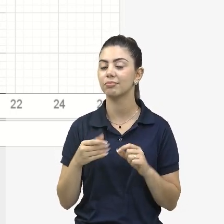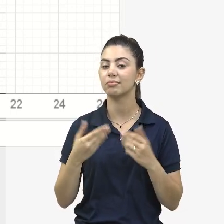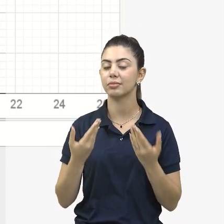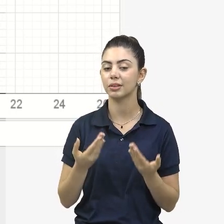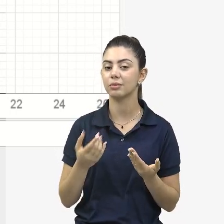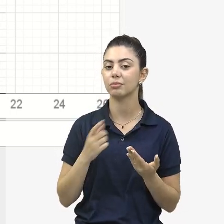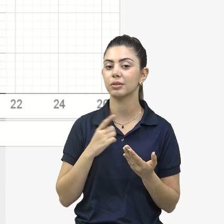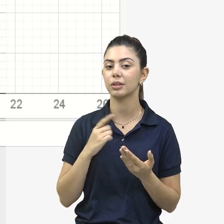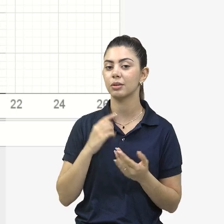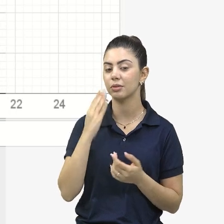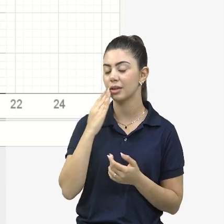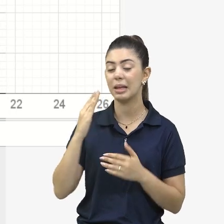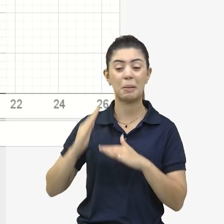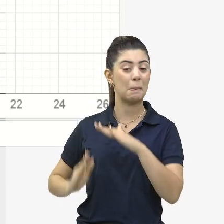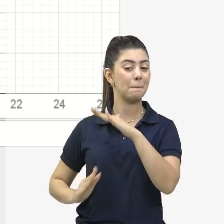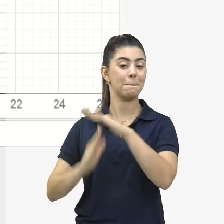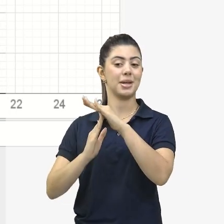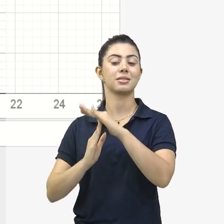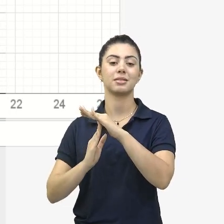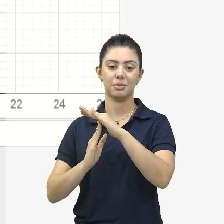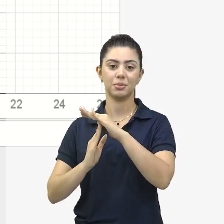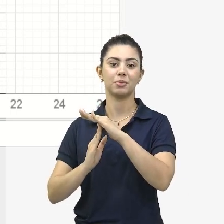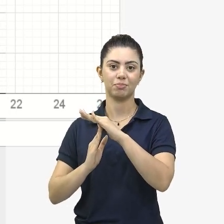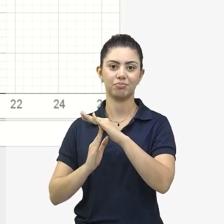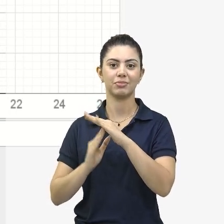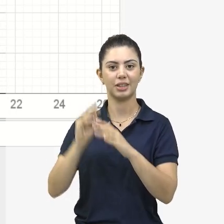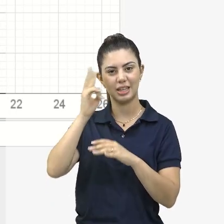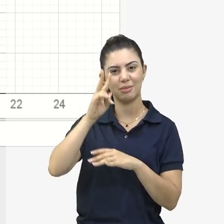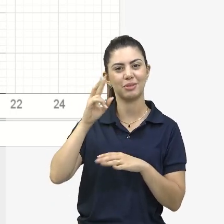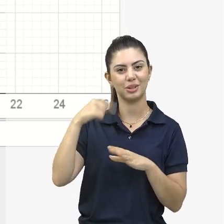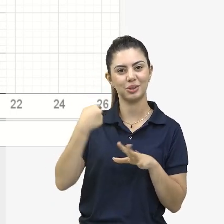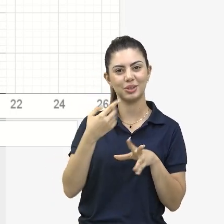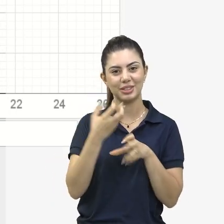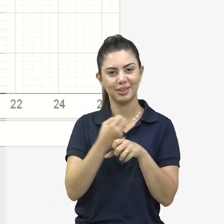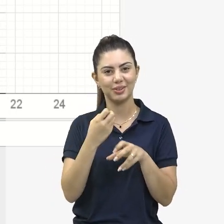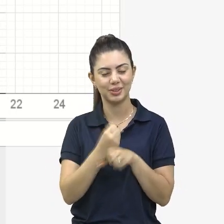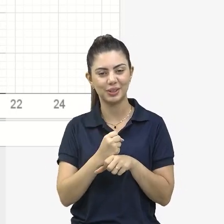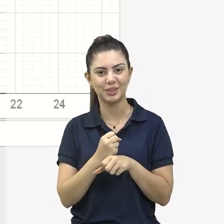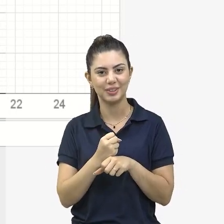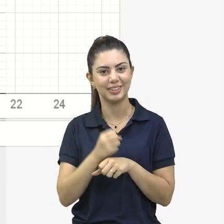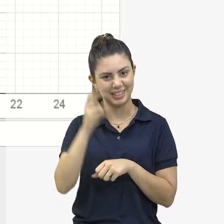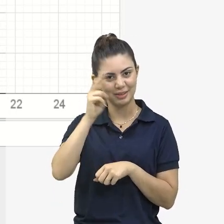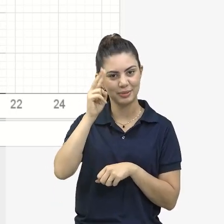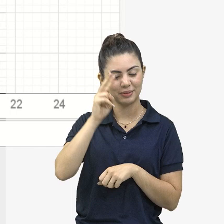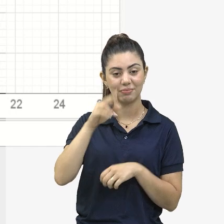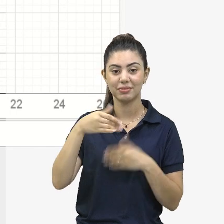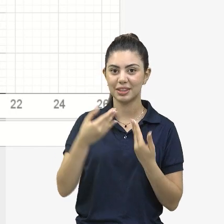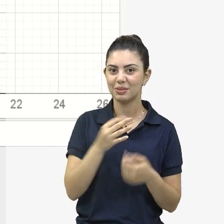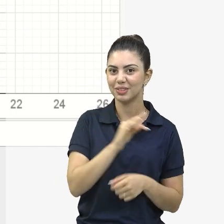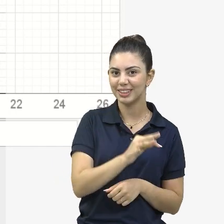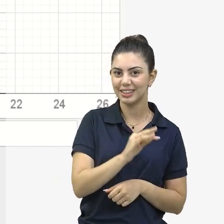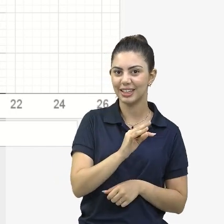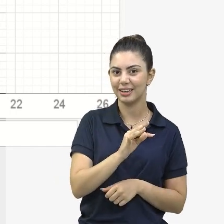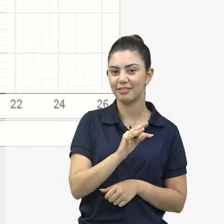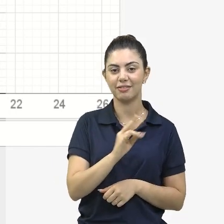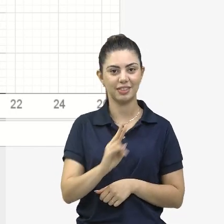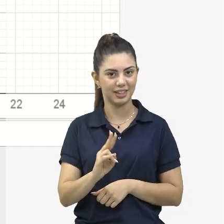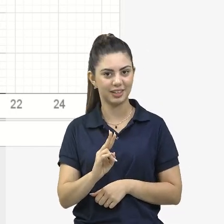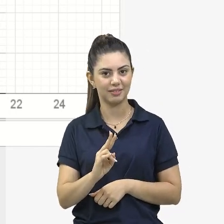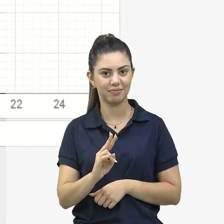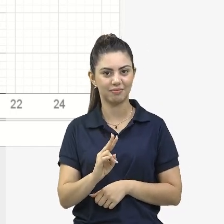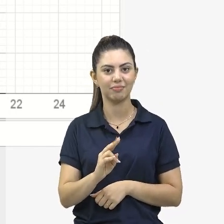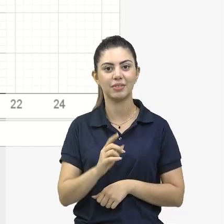está aqui na sua altura máxima, né, que é o vértice, que nós calculamos lá, o x, o TV, né, o